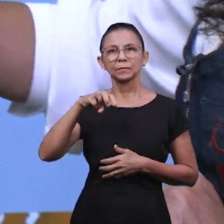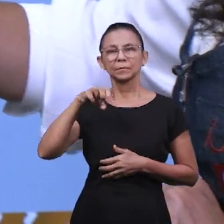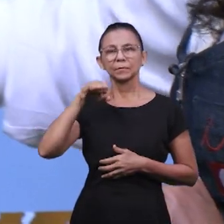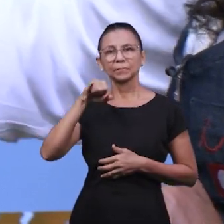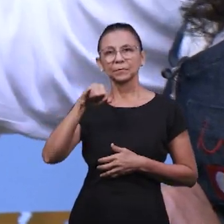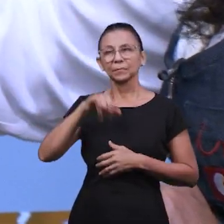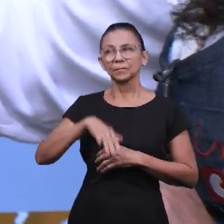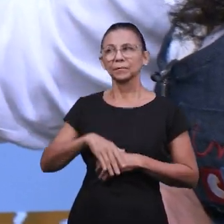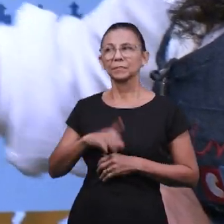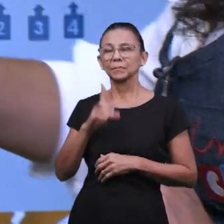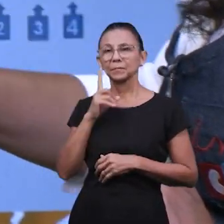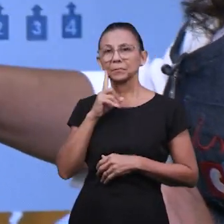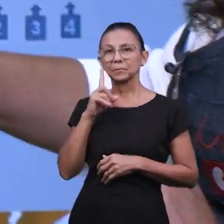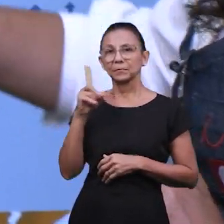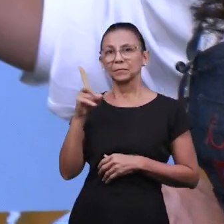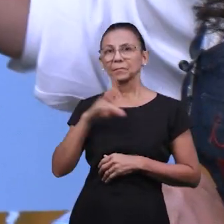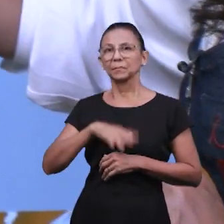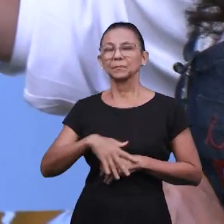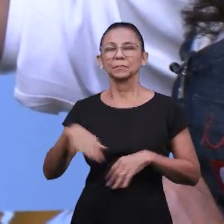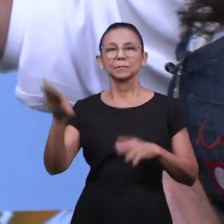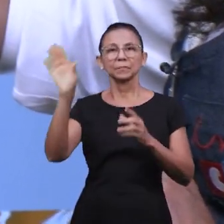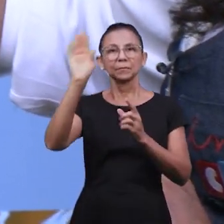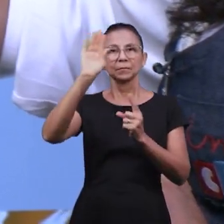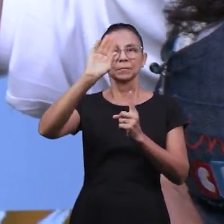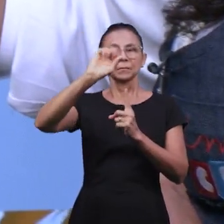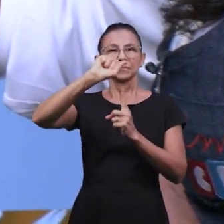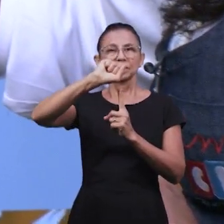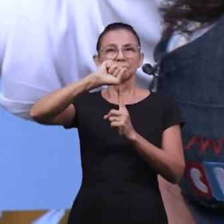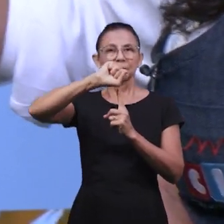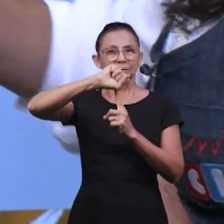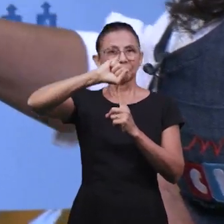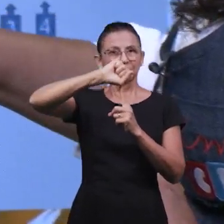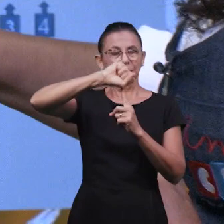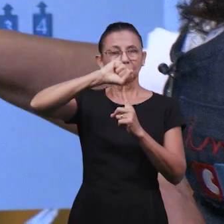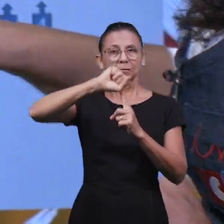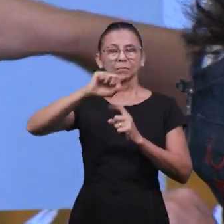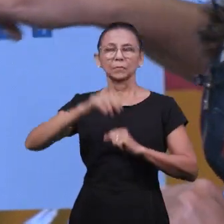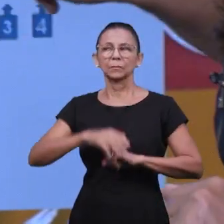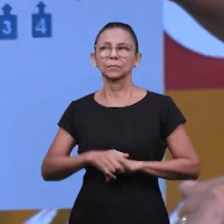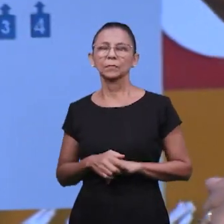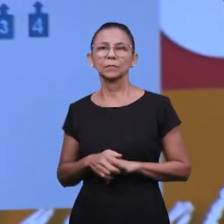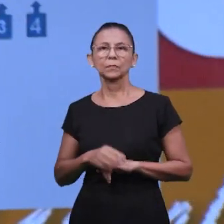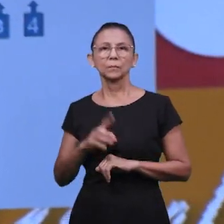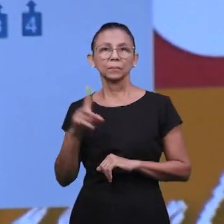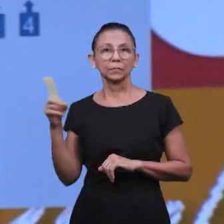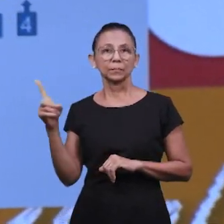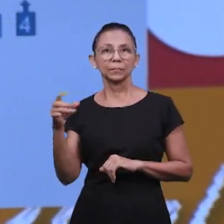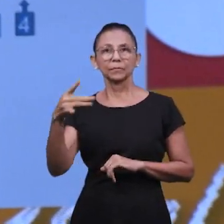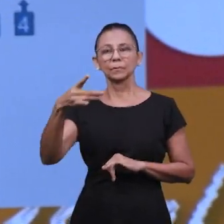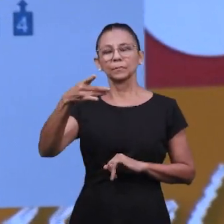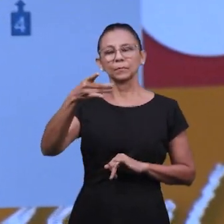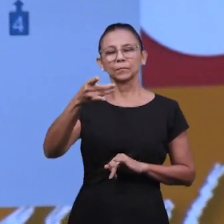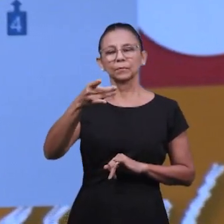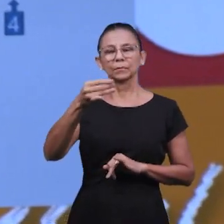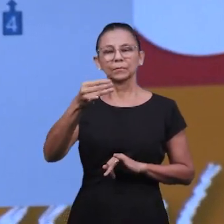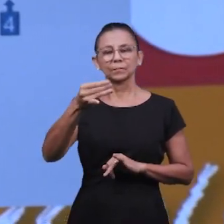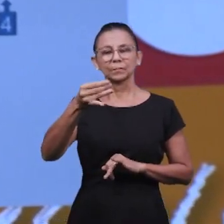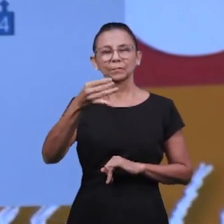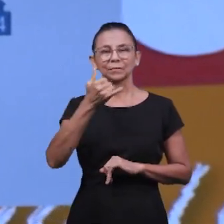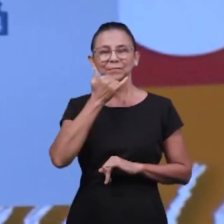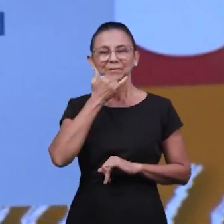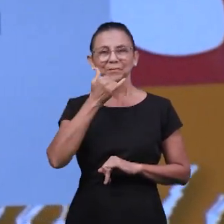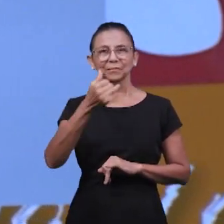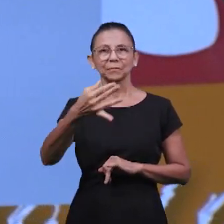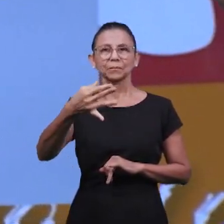pontuada, 3 tempos. Aqui outra pausa de colcheia. Temos aqui para terminar a